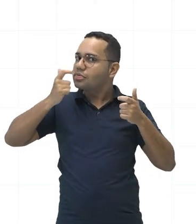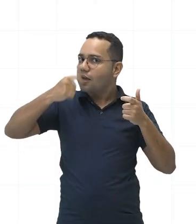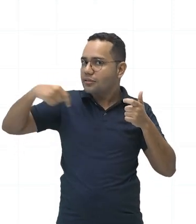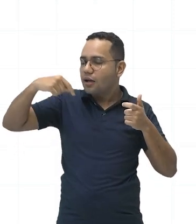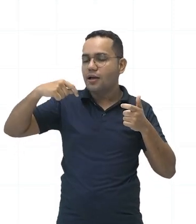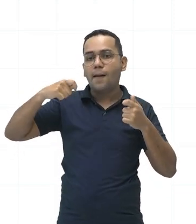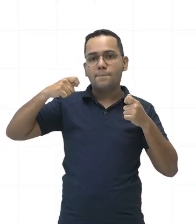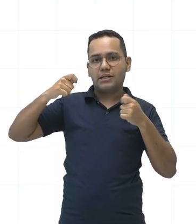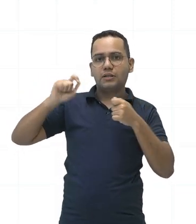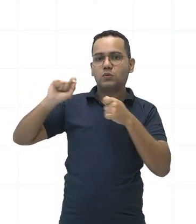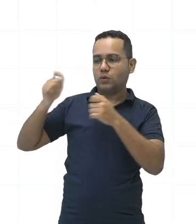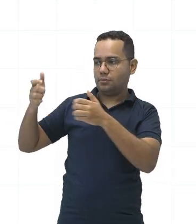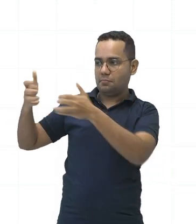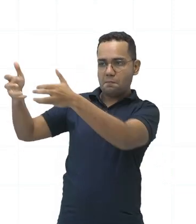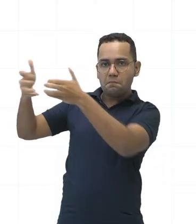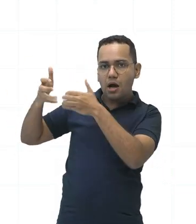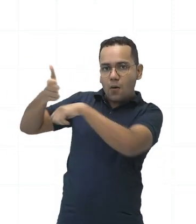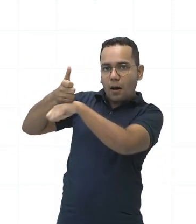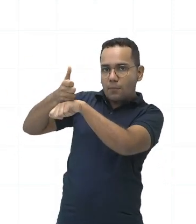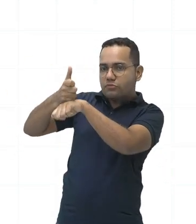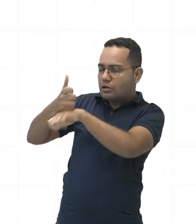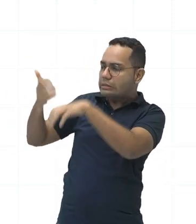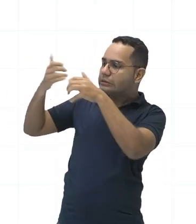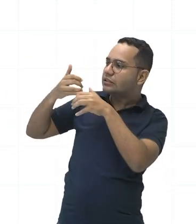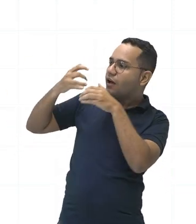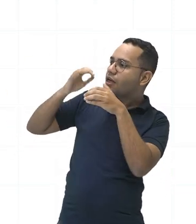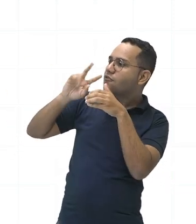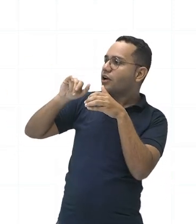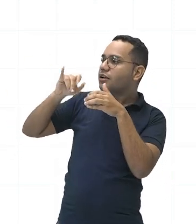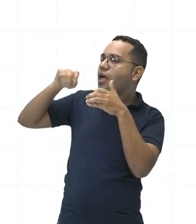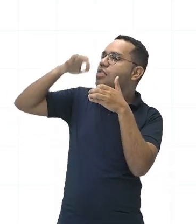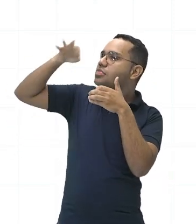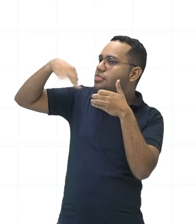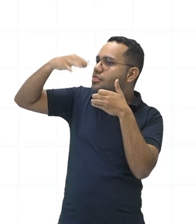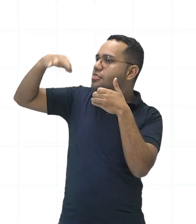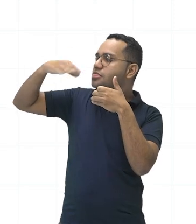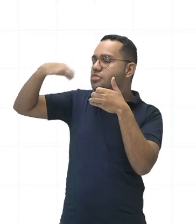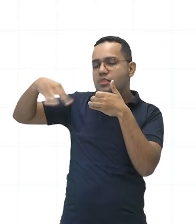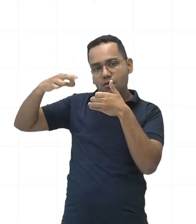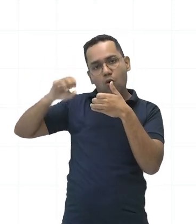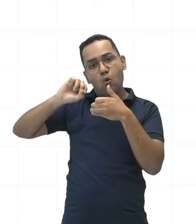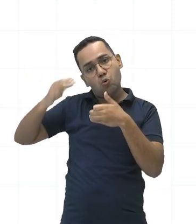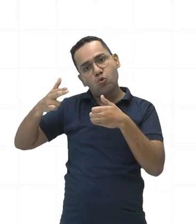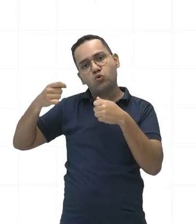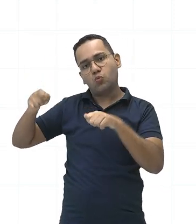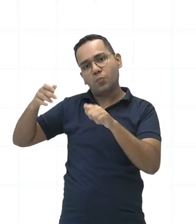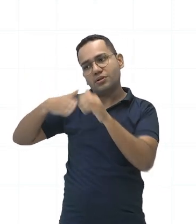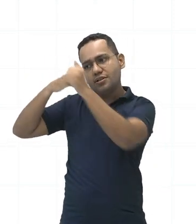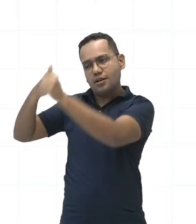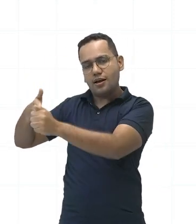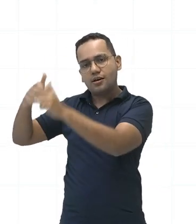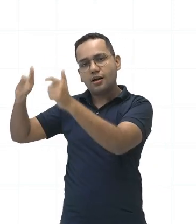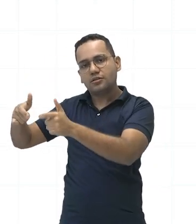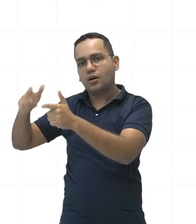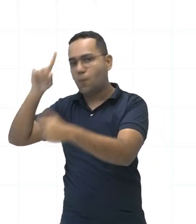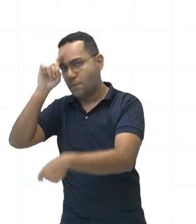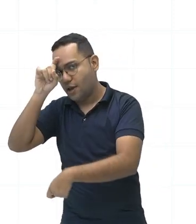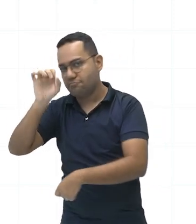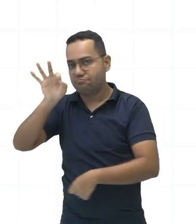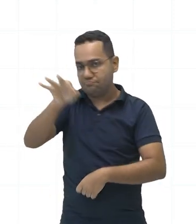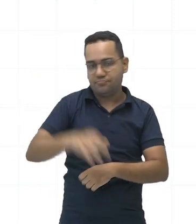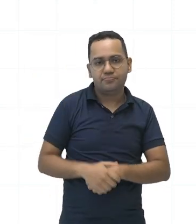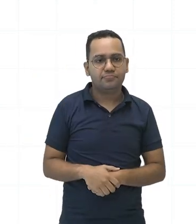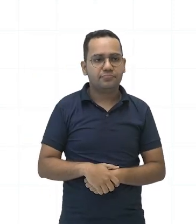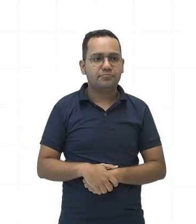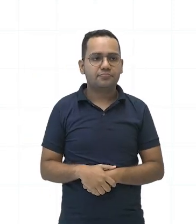médico, porque lá ele vai ver se necessita fazer a sutura, ou seja, se precisa costurar e assim por diante, tá certo? Muito bem, então